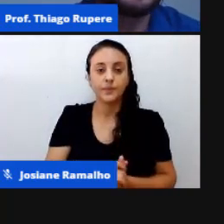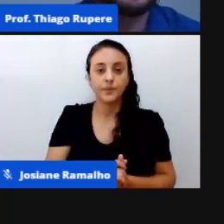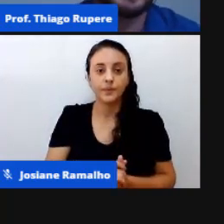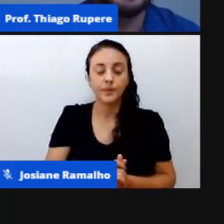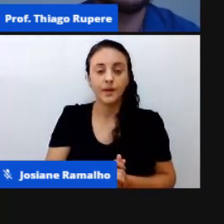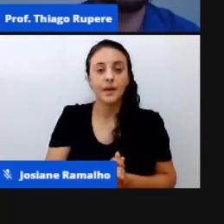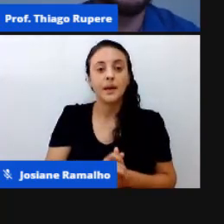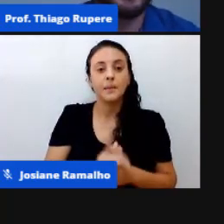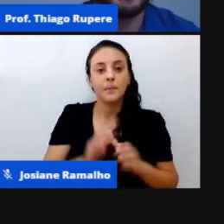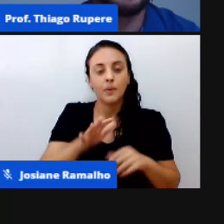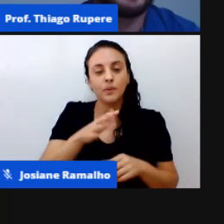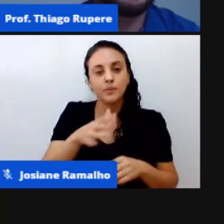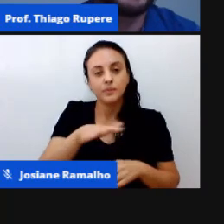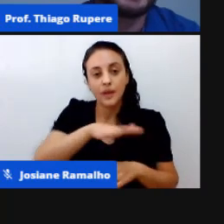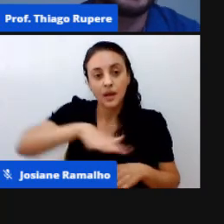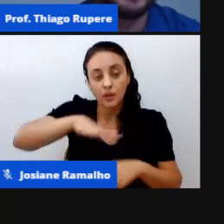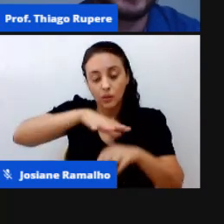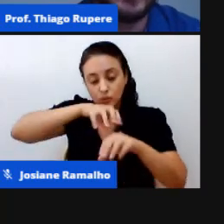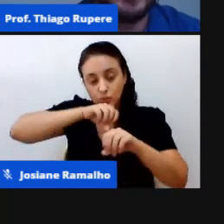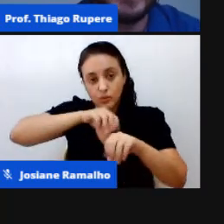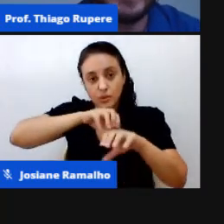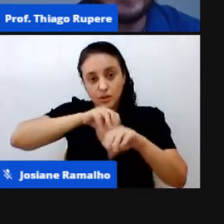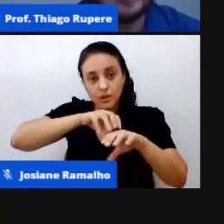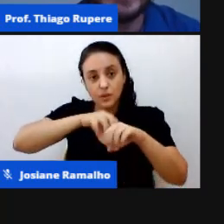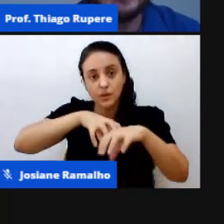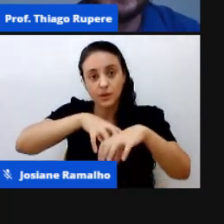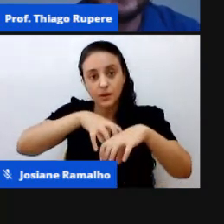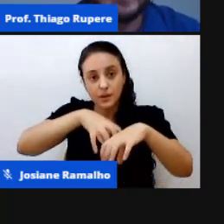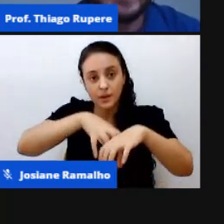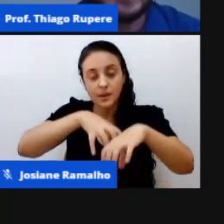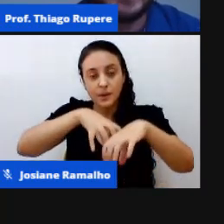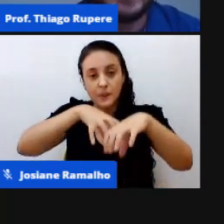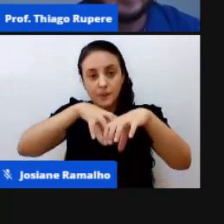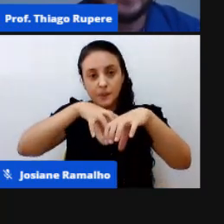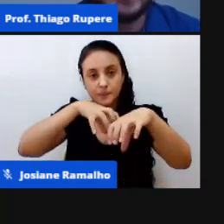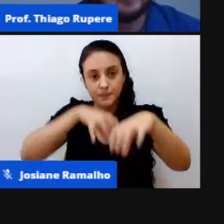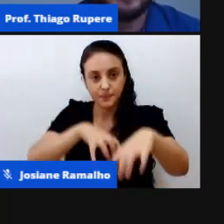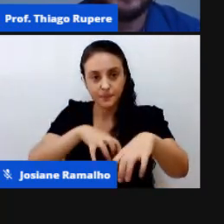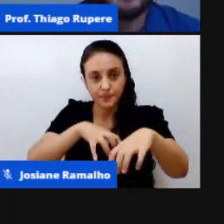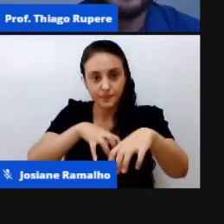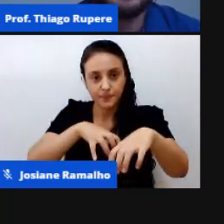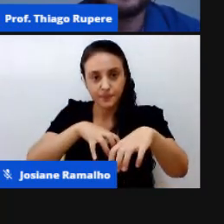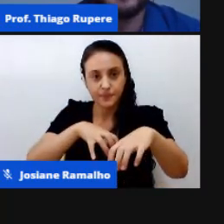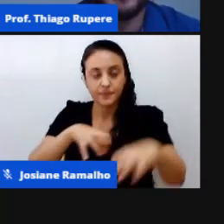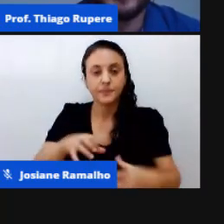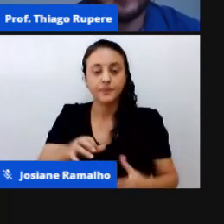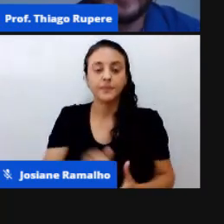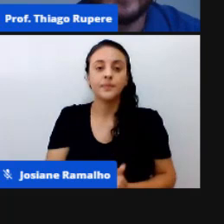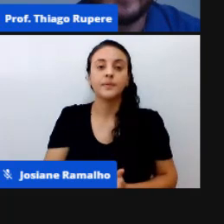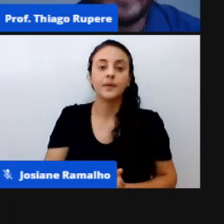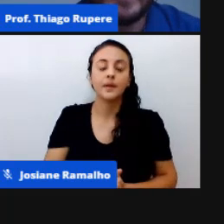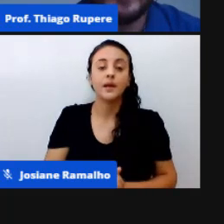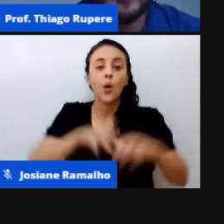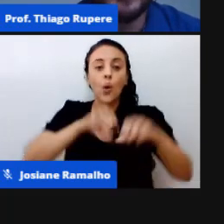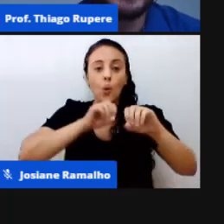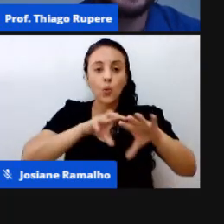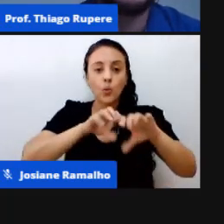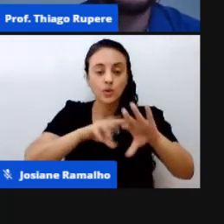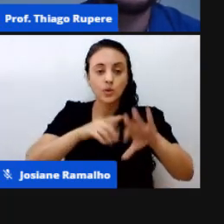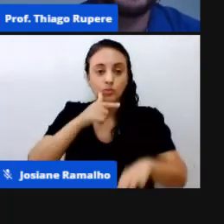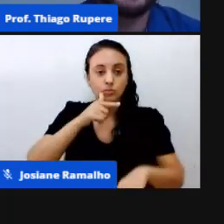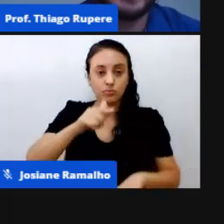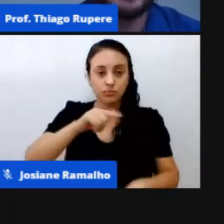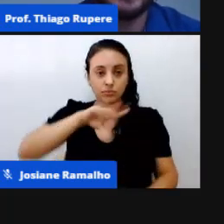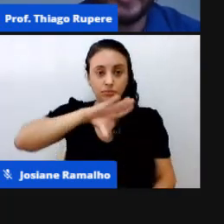remoto, que, no caso, devido à pandemia, né, o ensino de língua portuguesa por meio